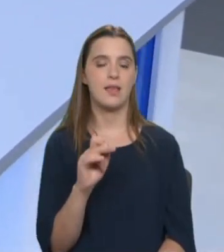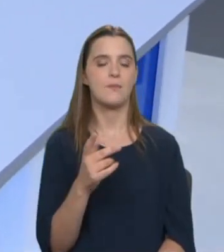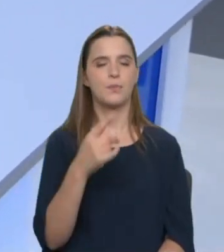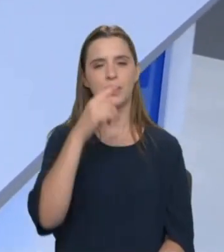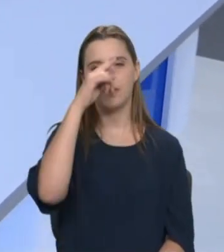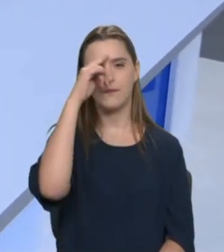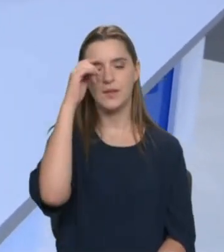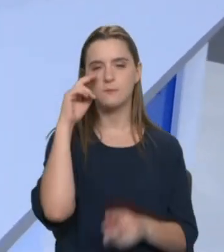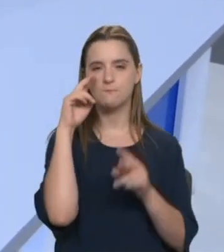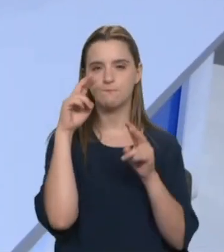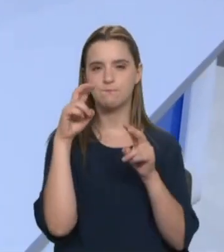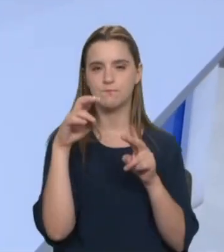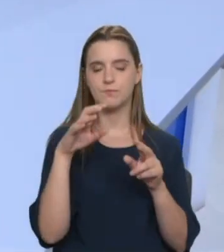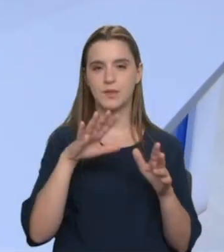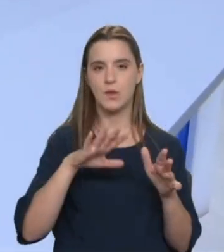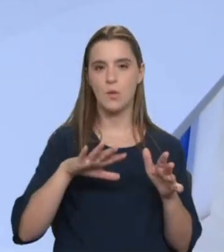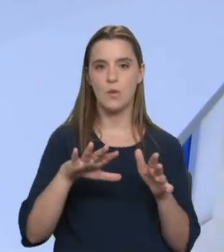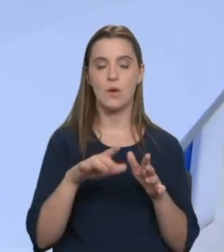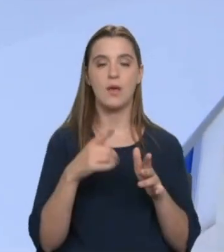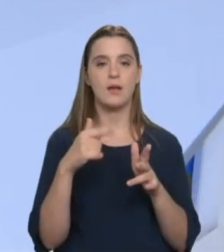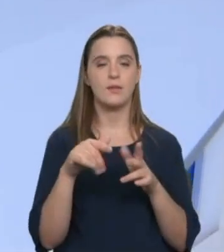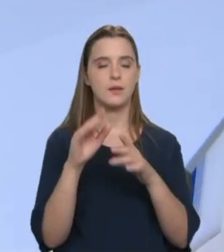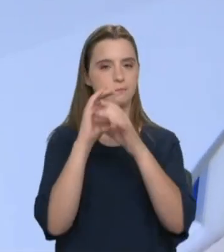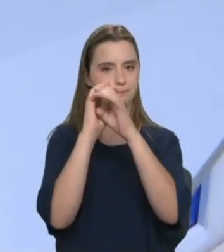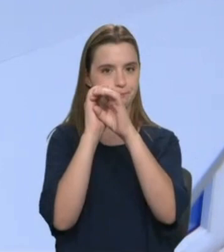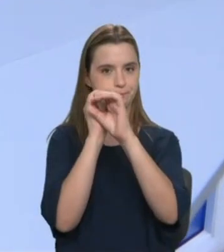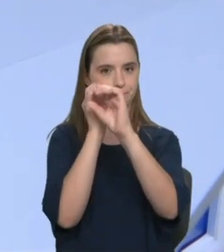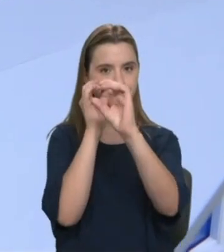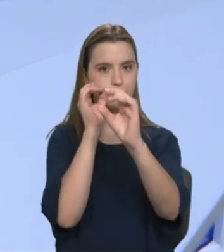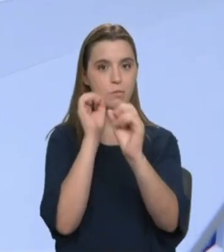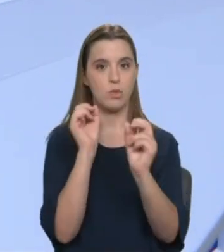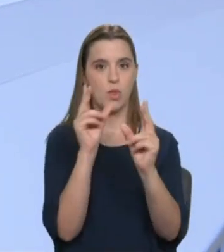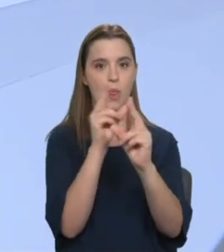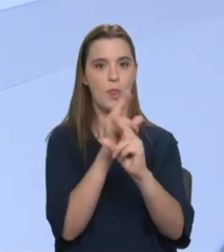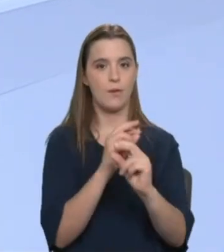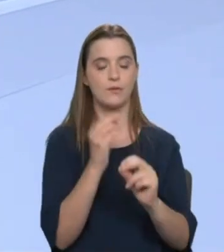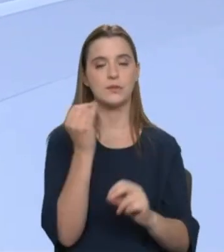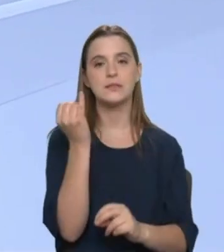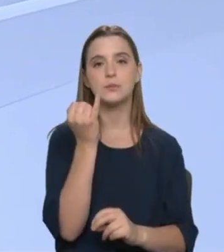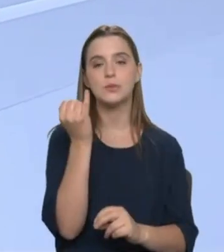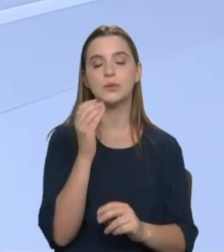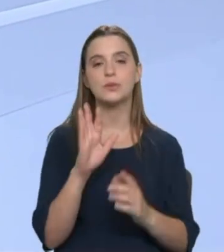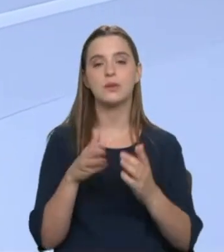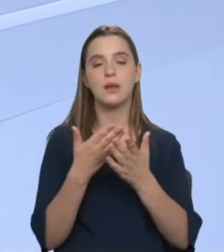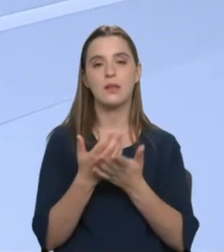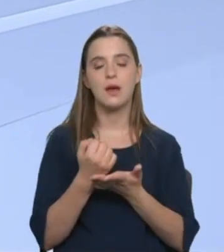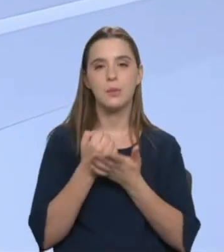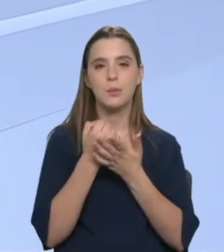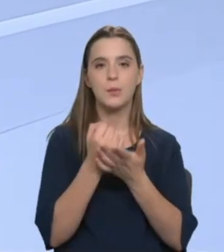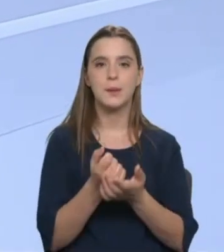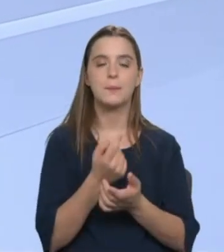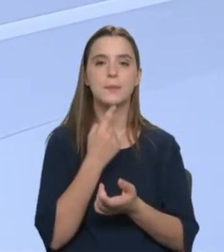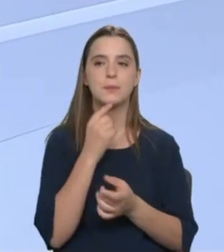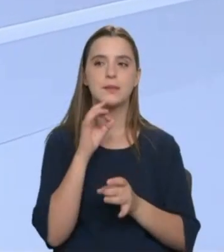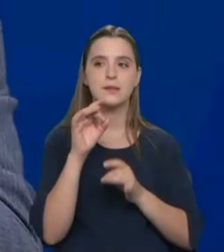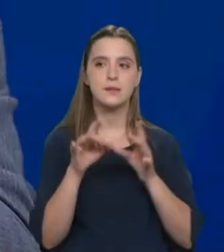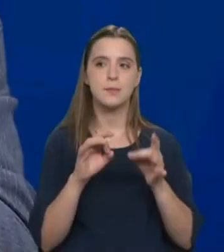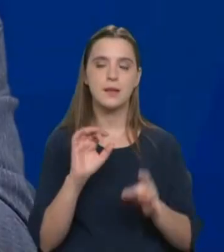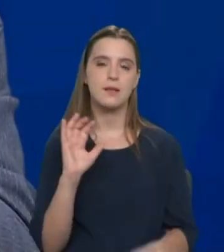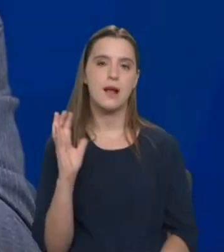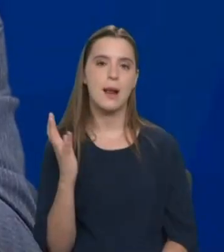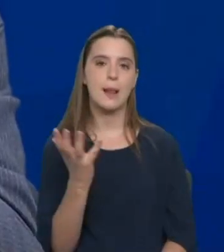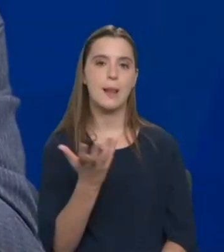explorar, embora novos telescópios e simulações ajudem a compreender melhor o que se passa à sua volta e até a